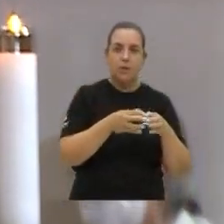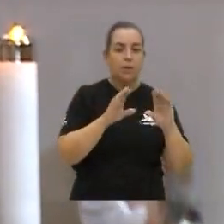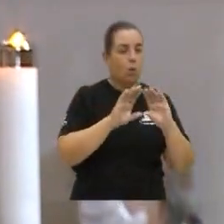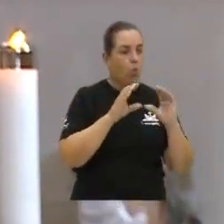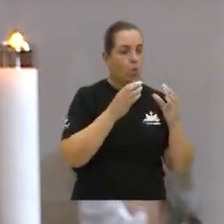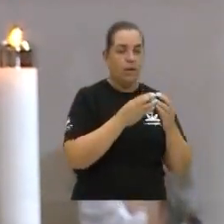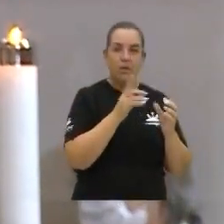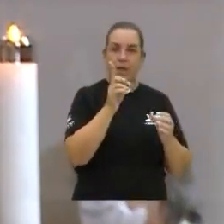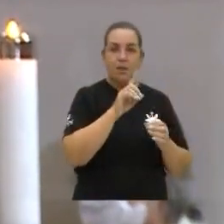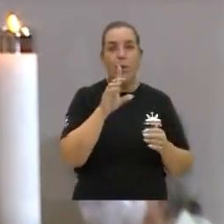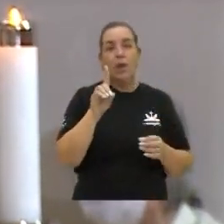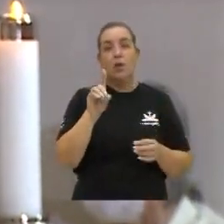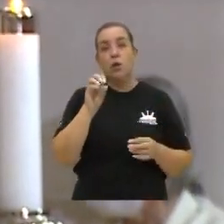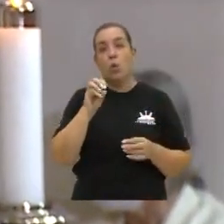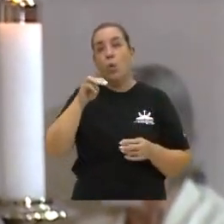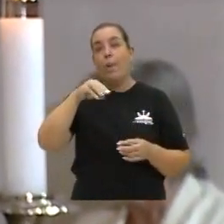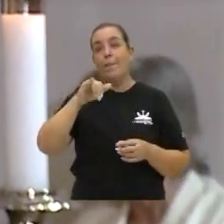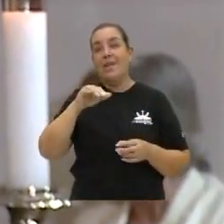Domiciano seu Senhor.